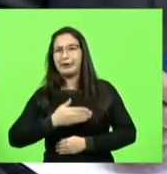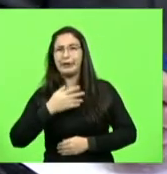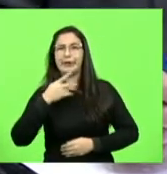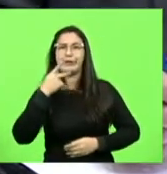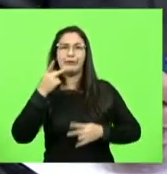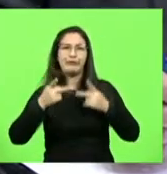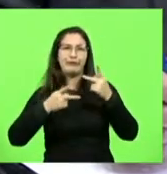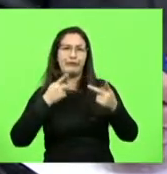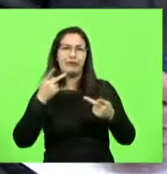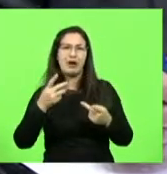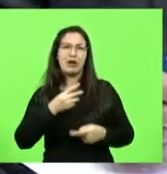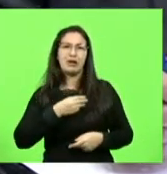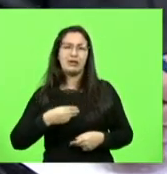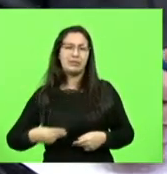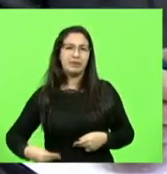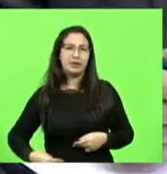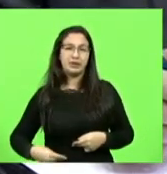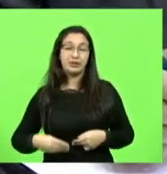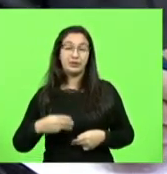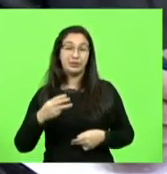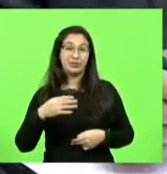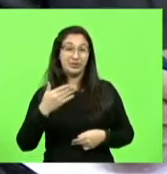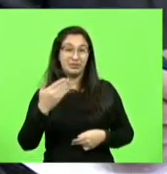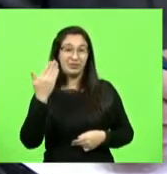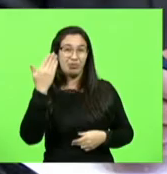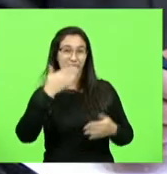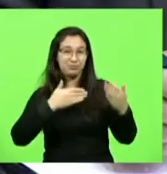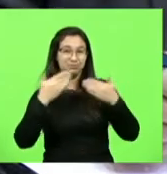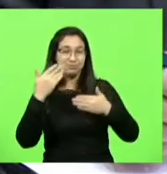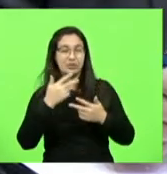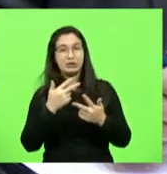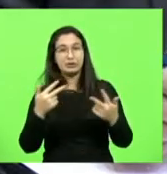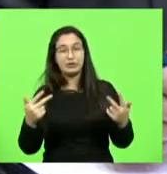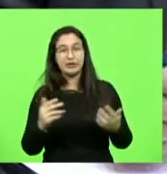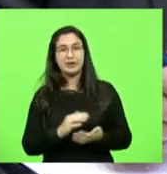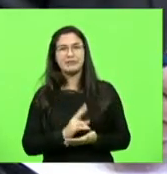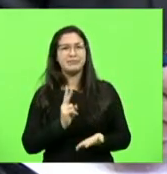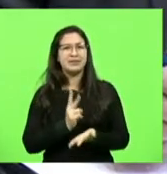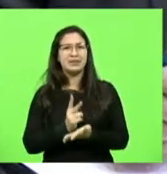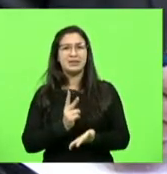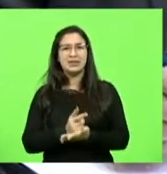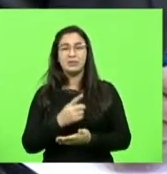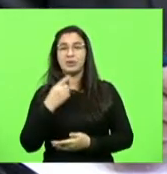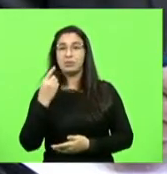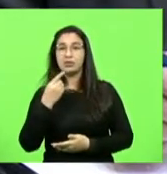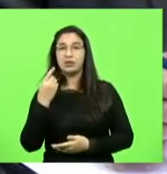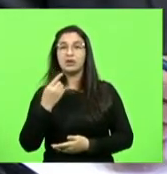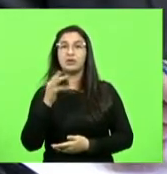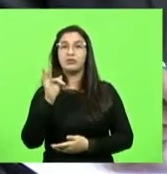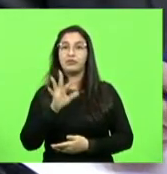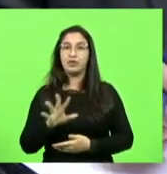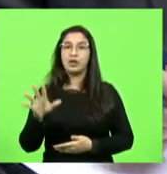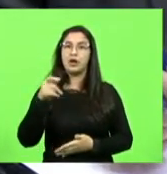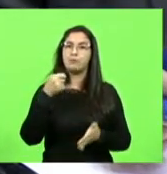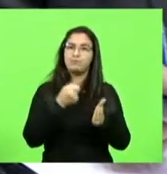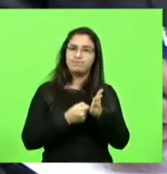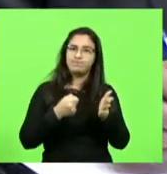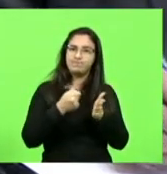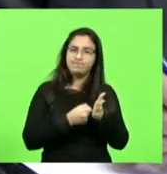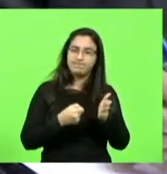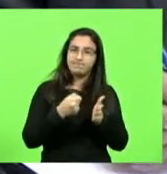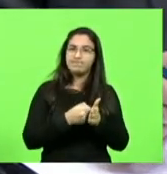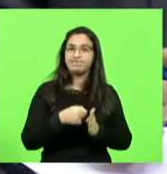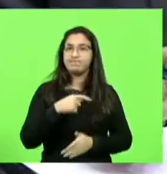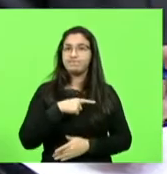ainda ministra, e teve algumas promessas. Sei que sempre os nossos deputados federais batalharam por essa causa também,